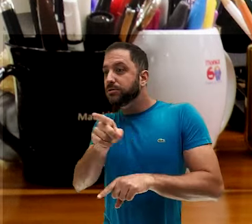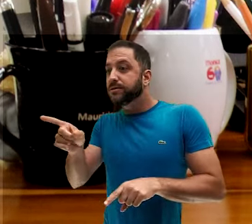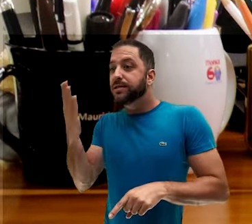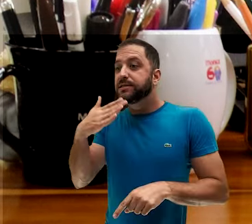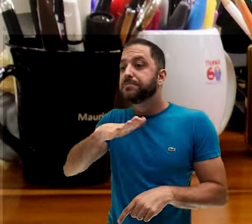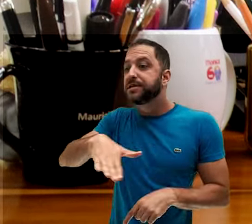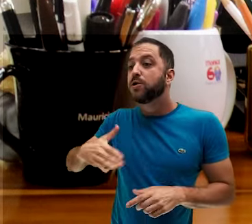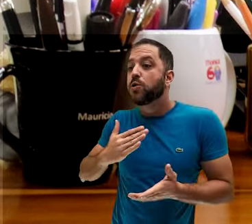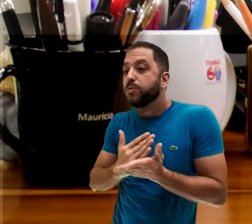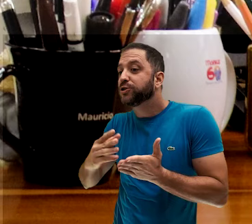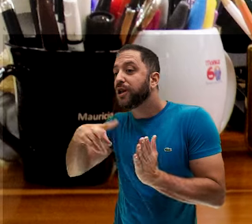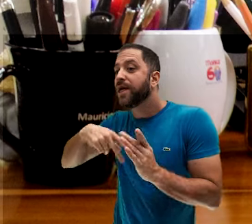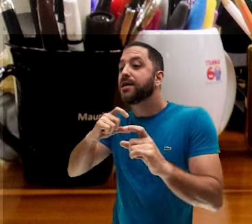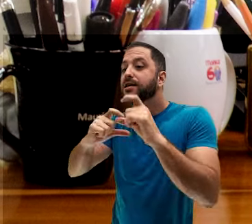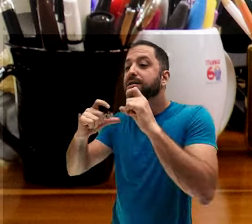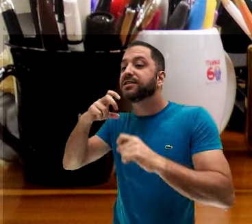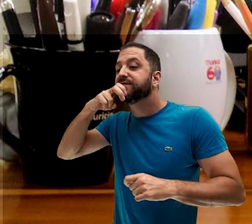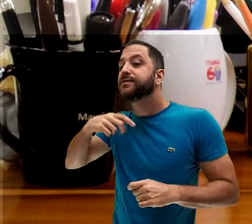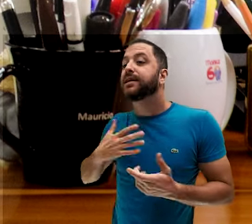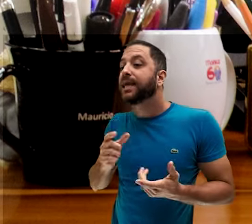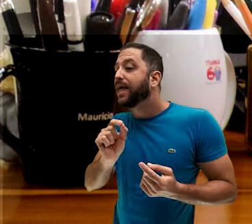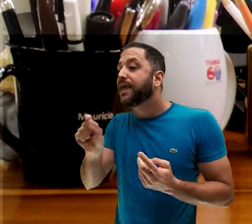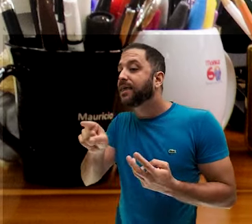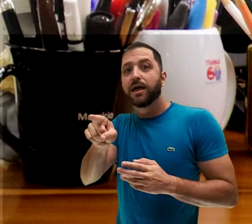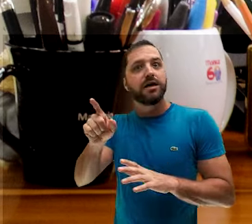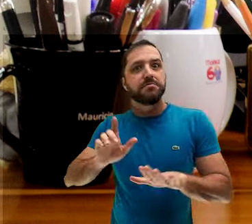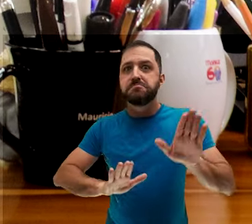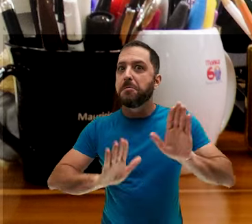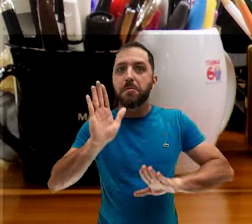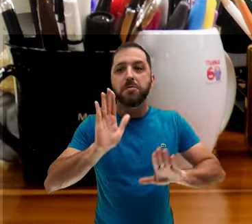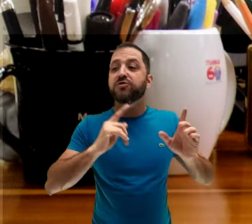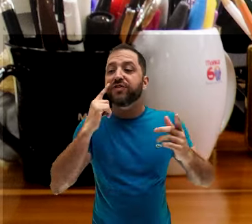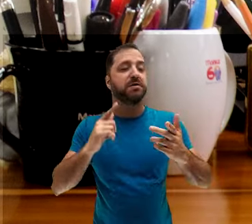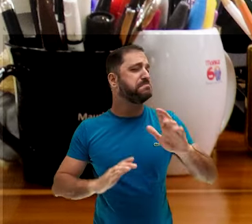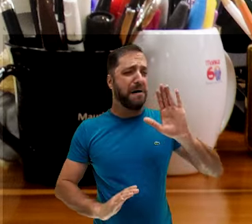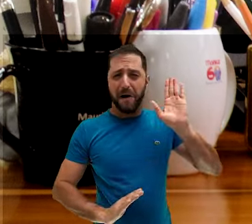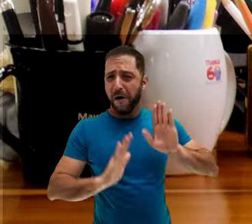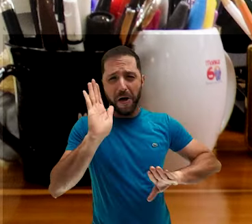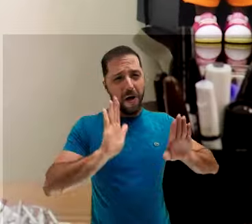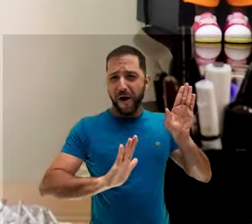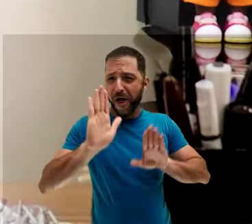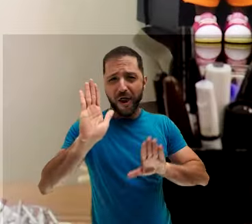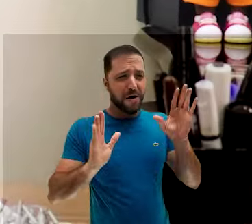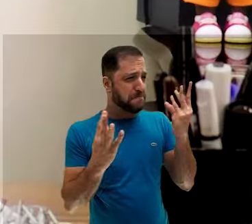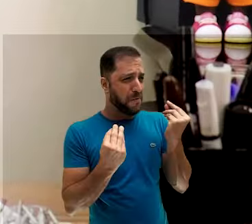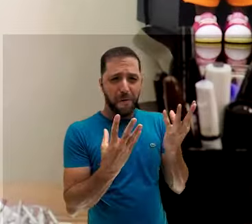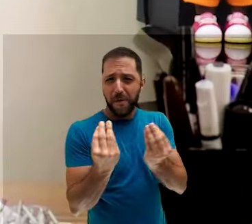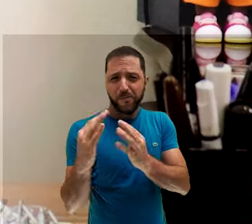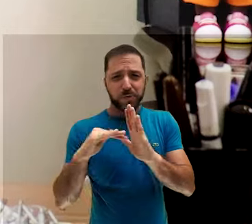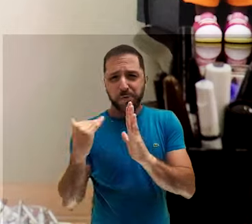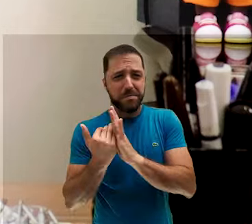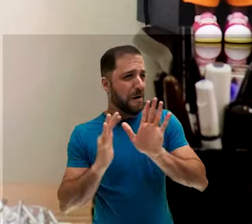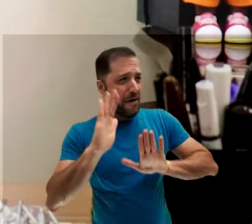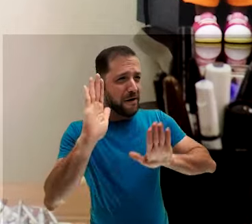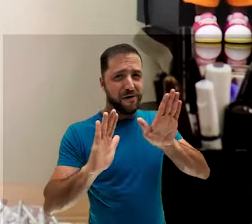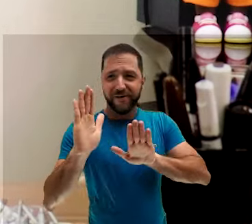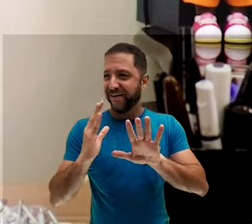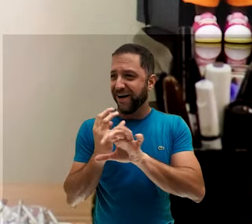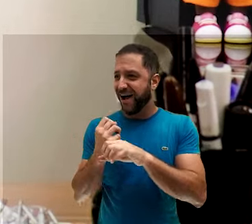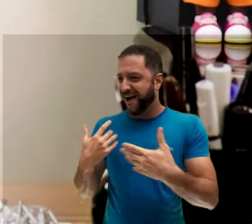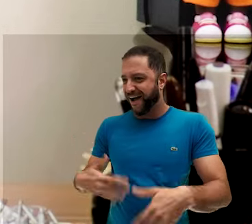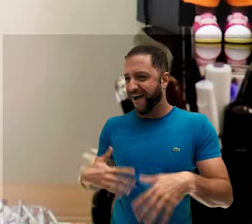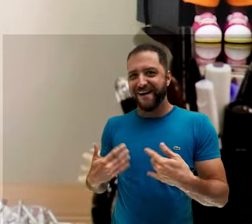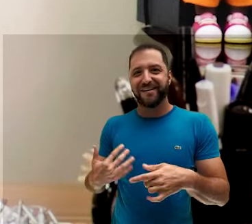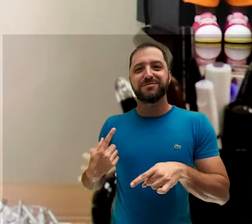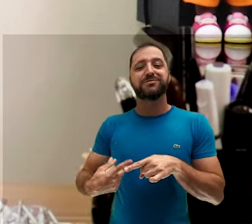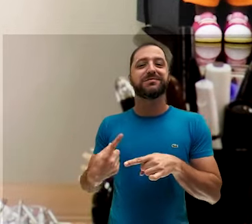quem aprendeu a ler com a Turma da Mônica, levante a mão, levanta a mão. Claro que todos levantam,